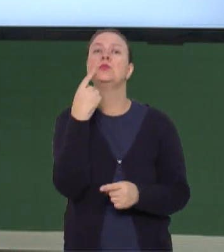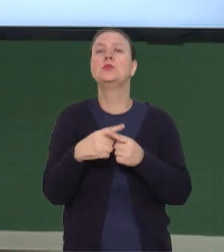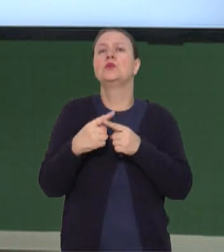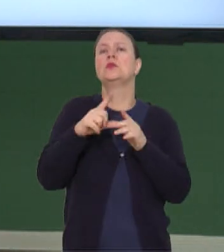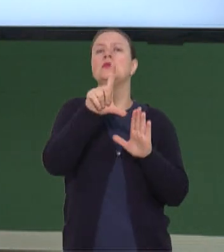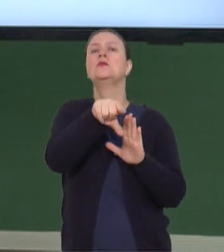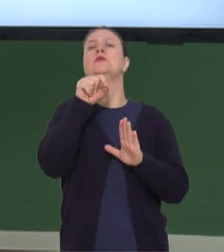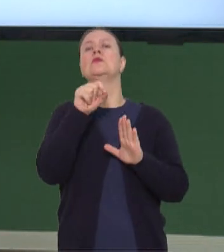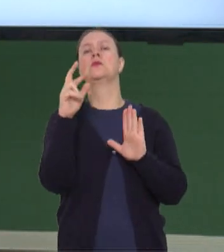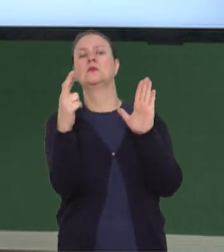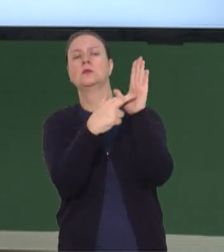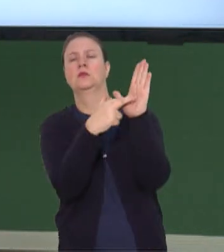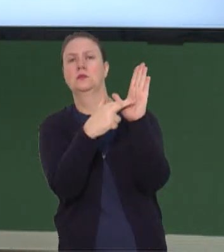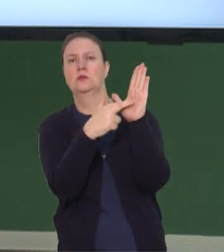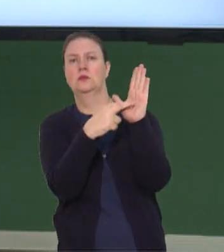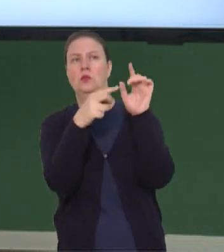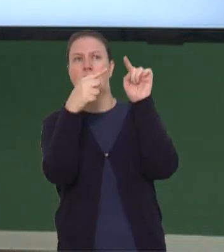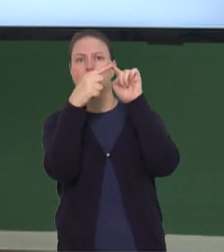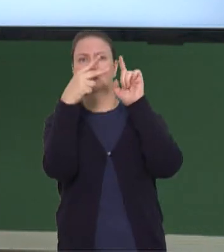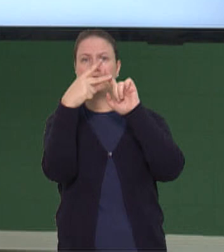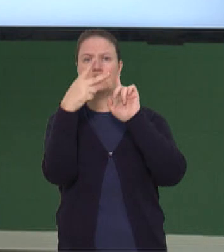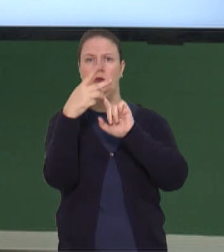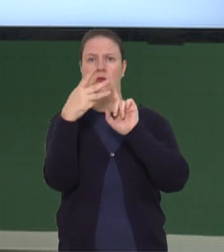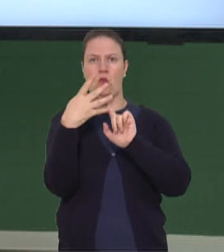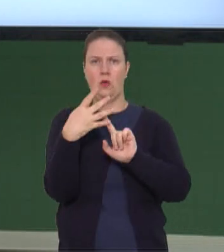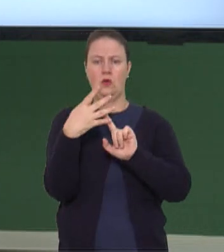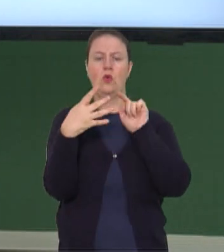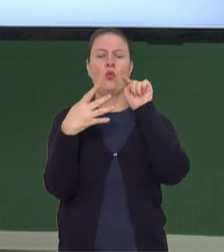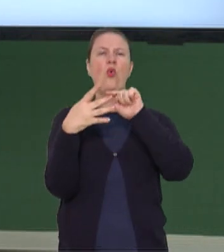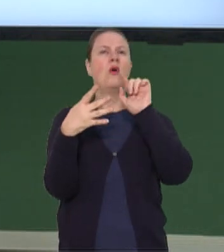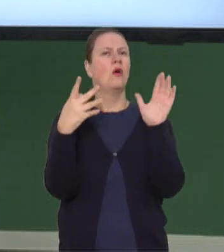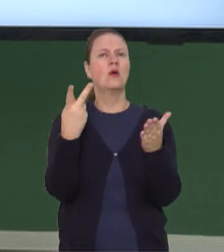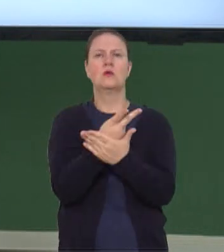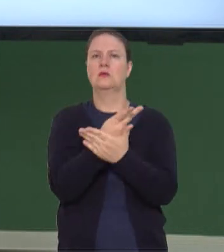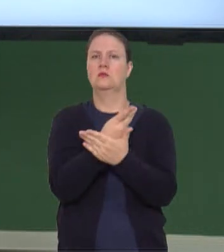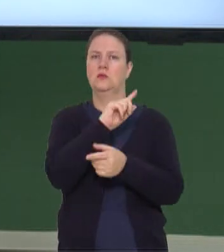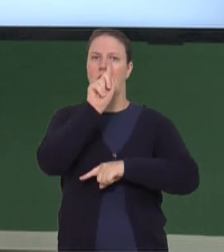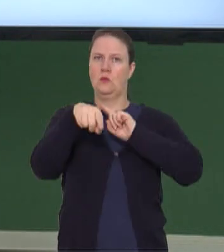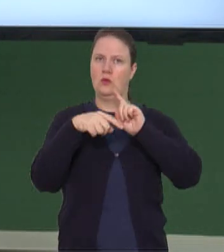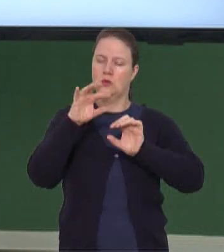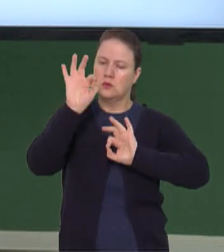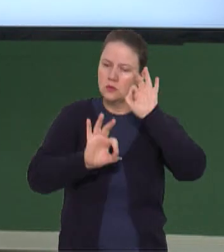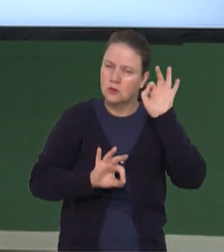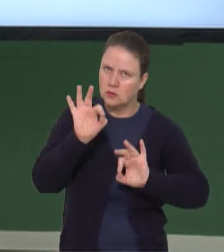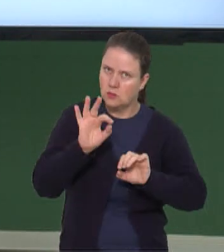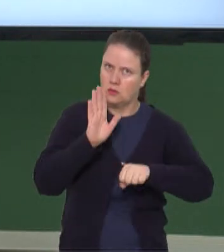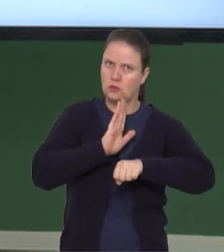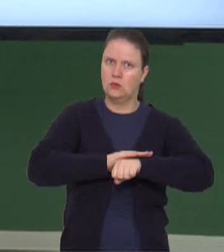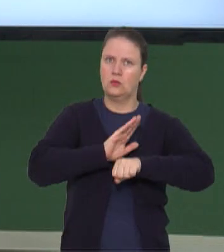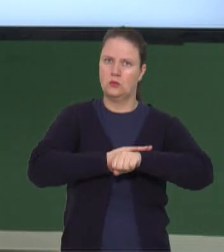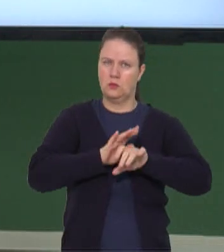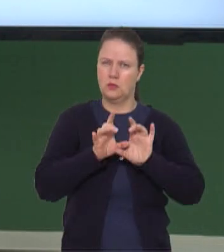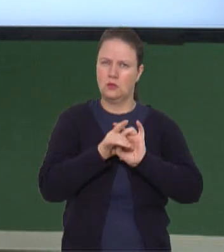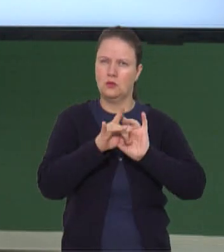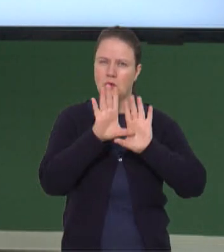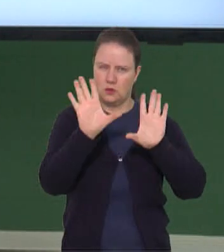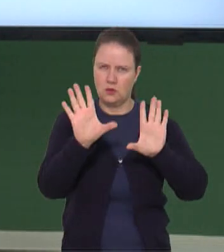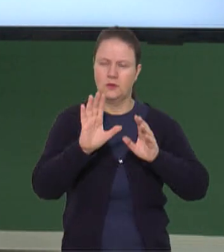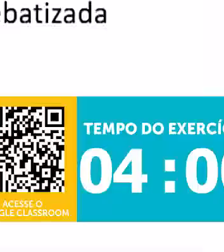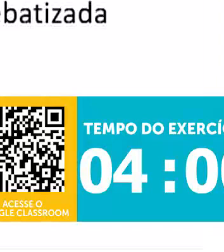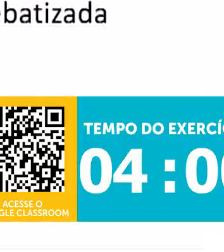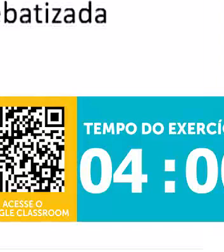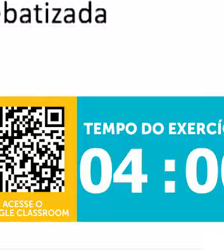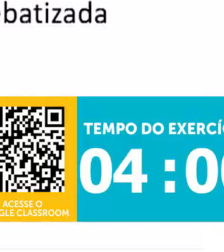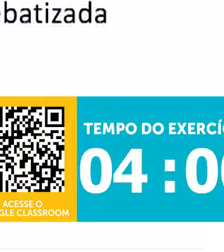Então você tem 4 sentenças aqui, você vai ver qual é a incorreta e depois você vai arrumar. Então eu vou dar um tempinho e já na sequência a gente volta com a correção.